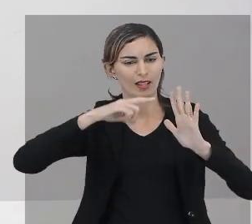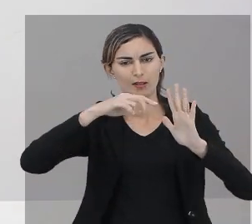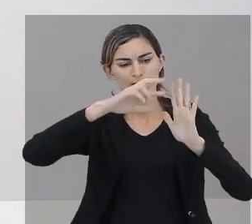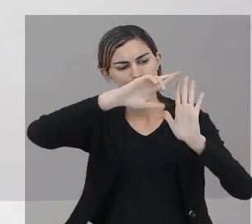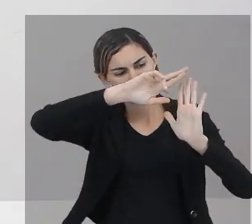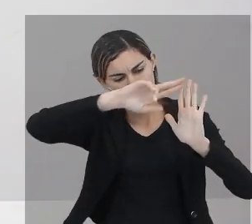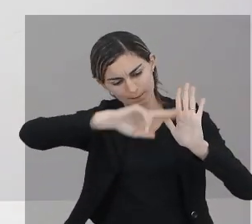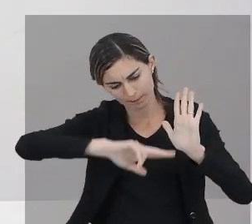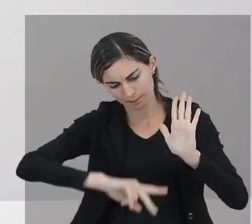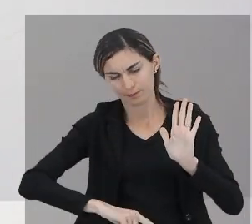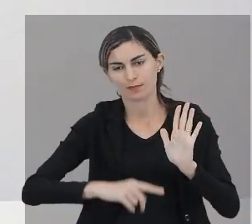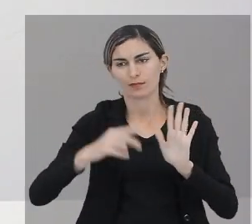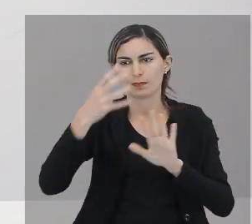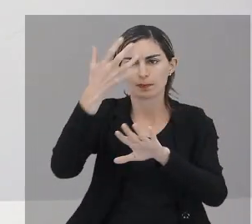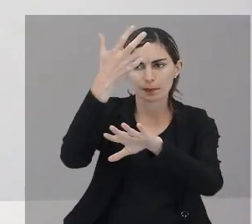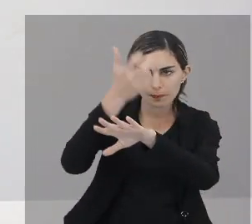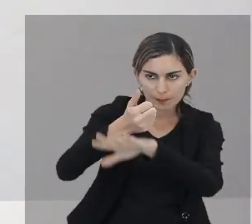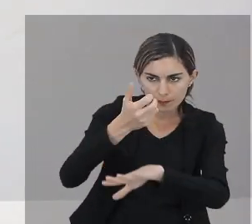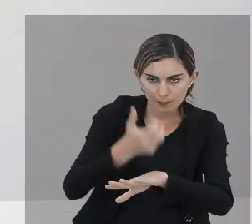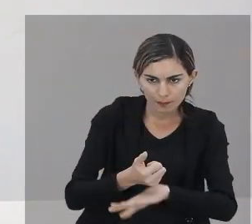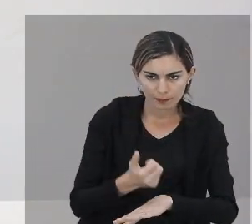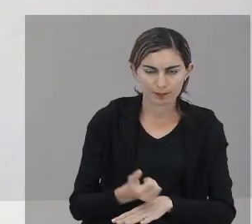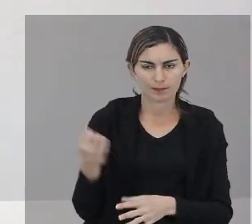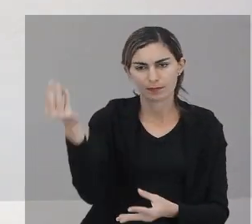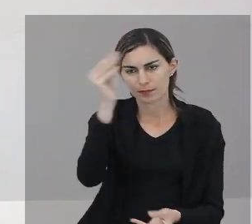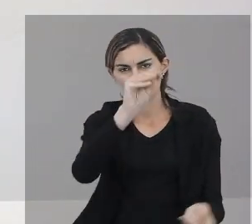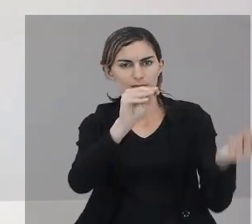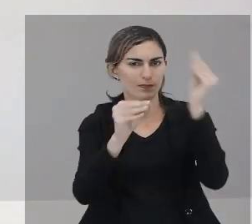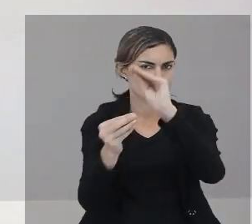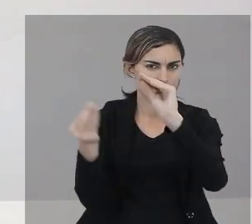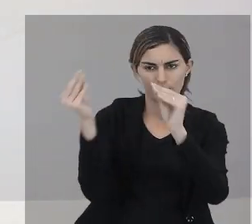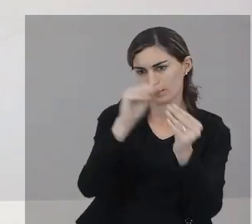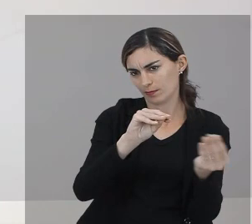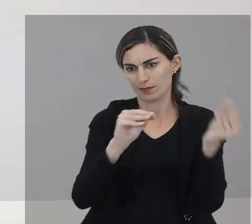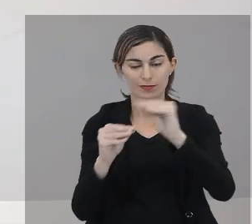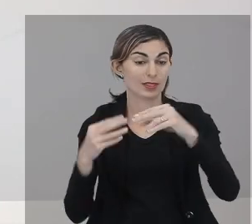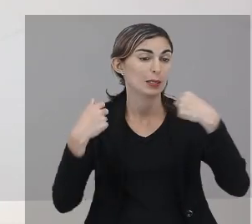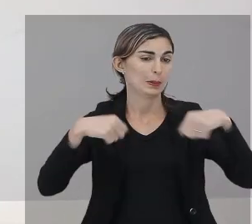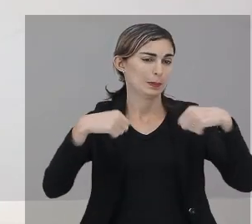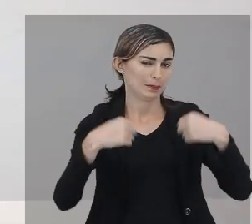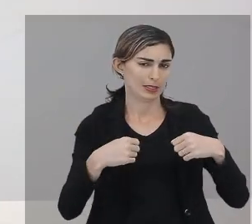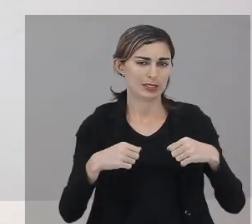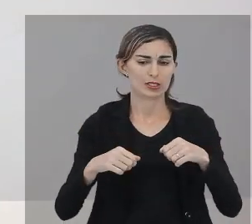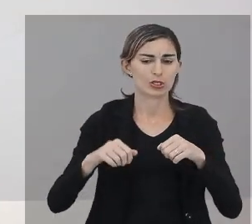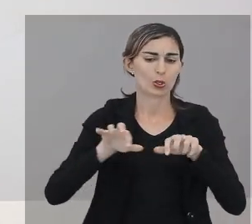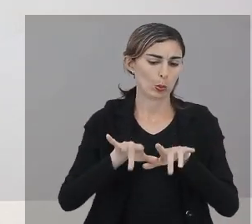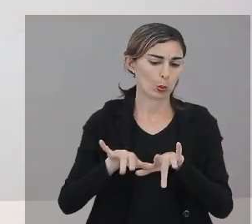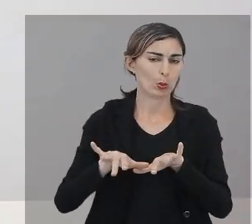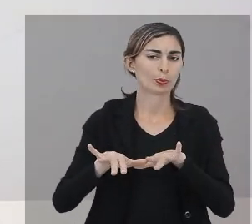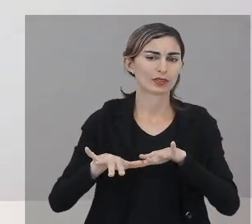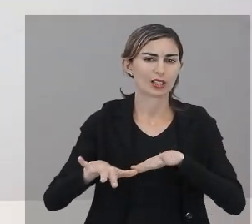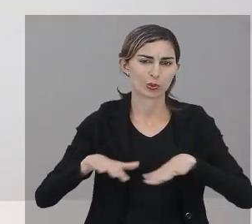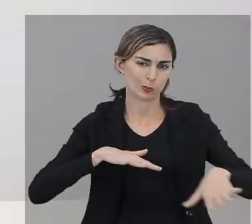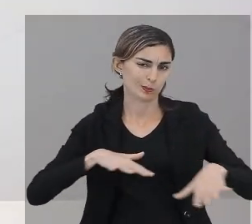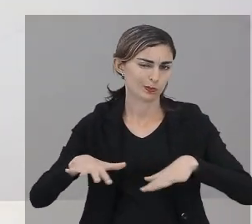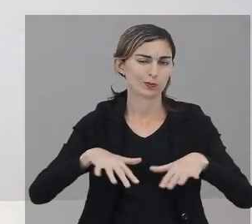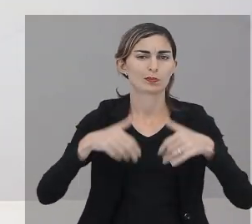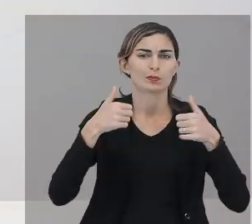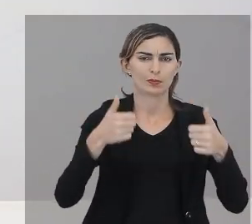gigas para você baixar para poder instalar e ele exige um desempenho grande do